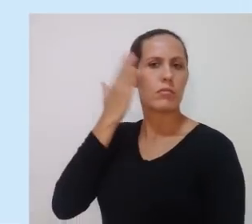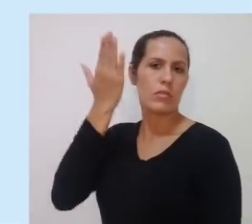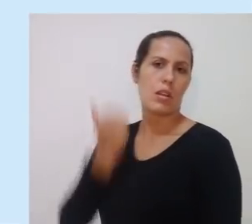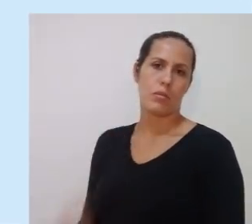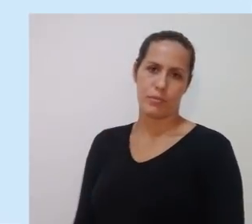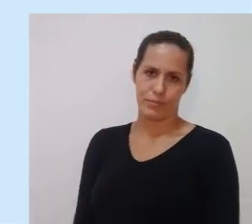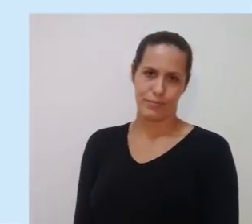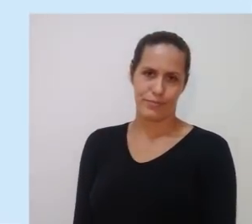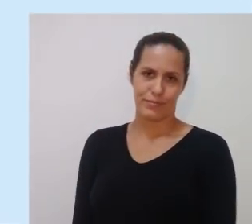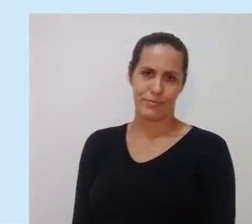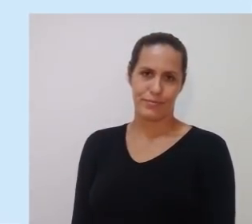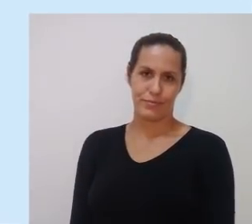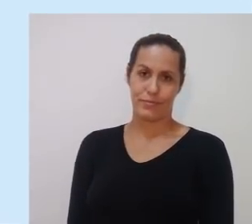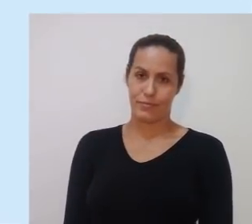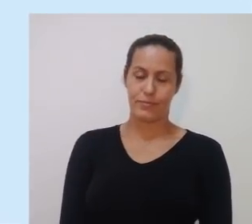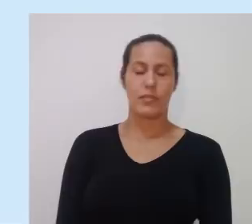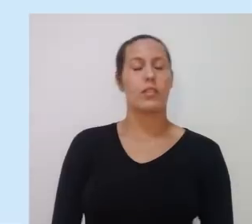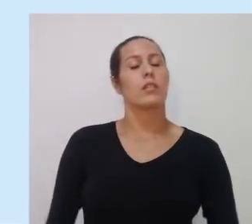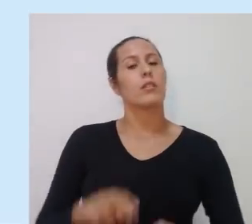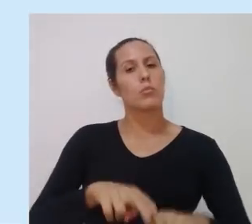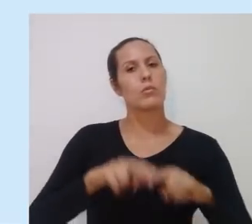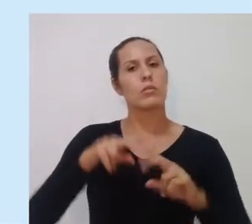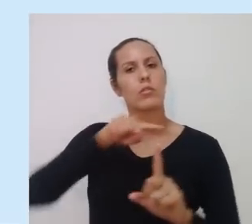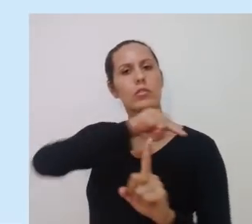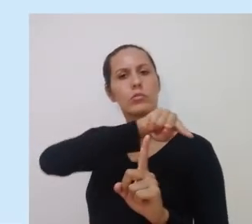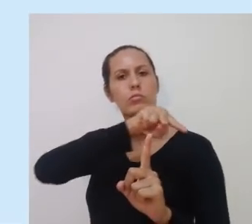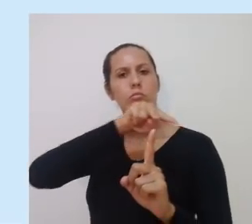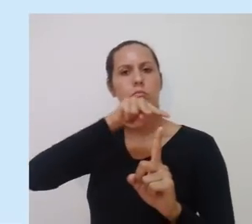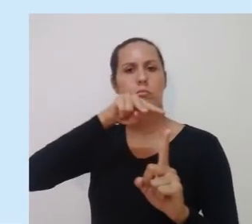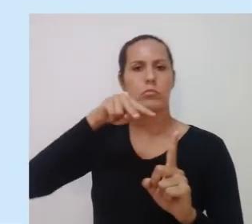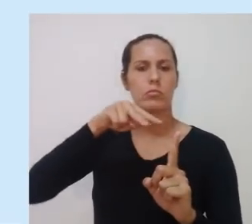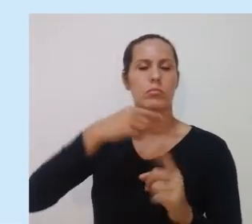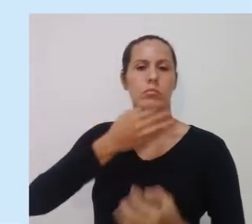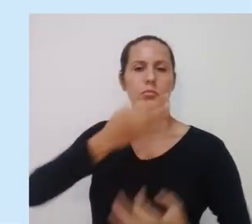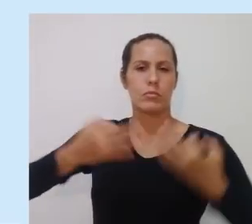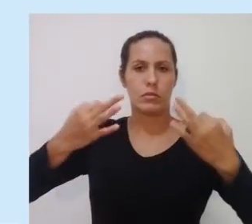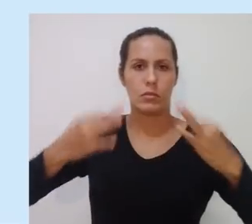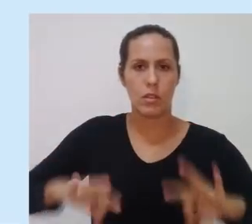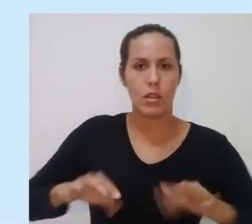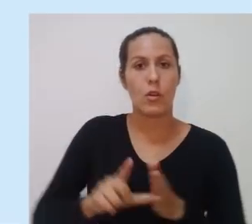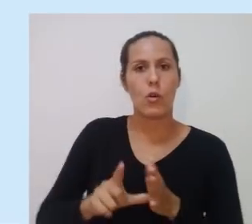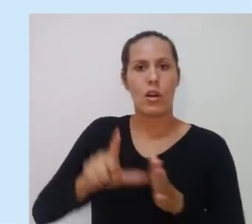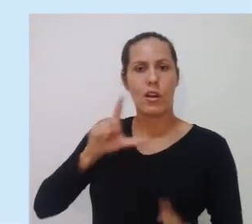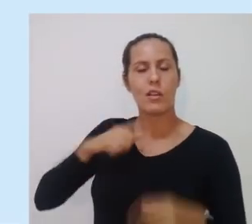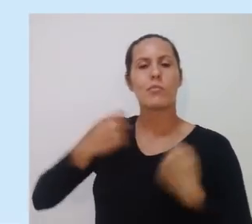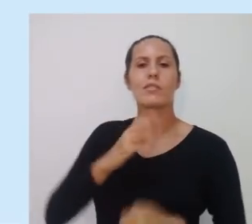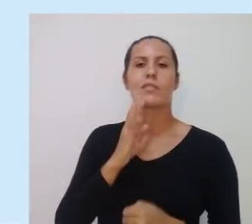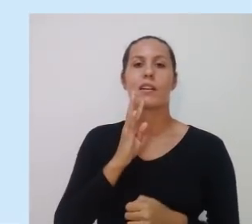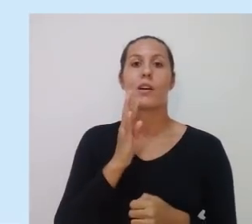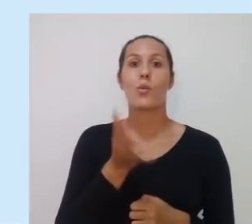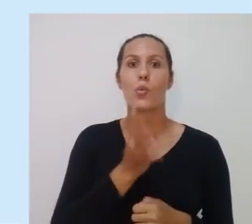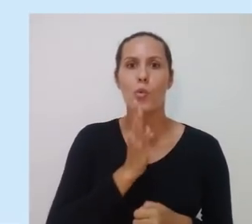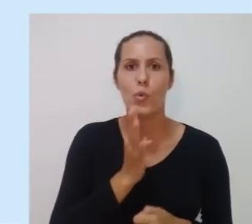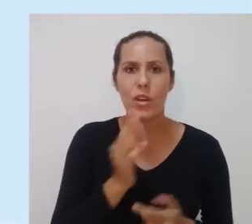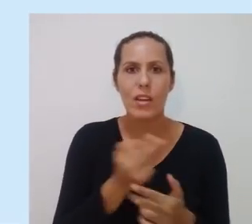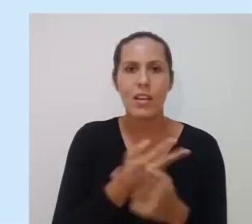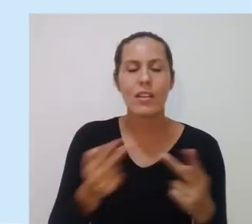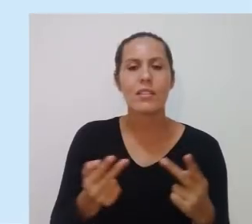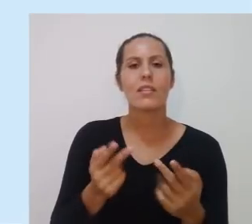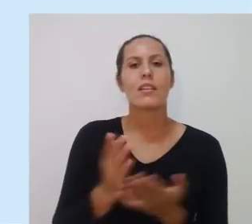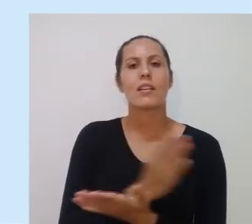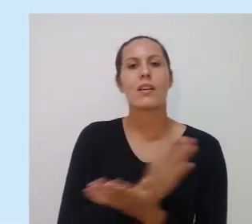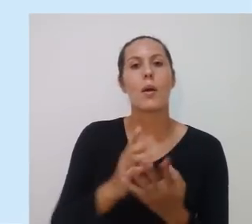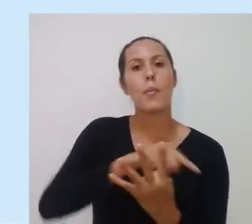nós conhecemos. Então, para que a gente se posicione, se é preciso conhecer,